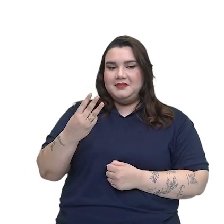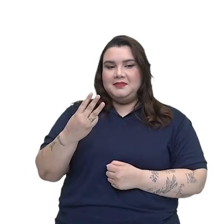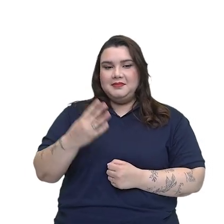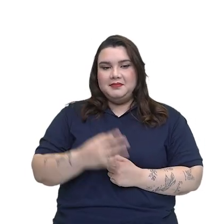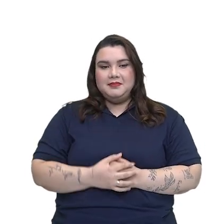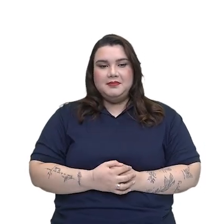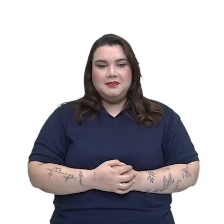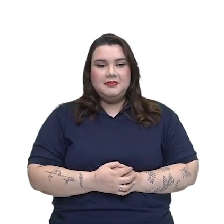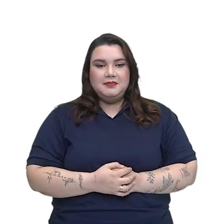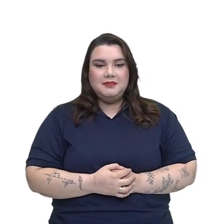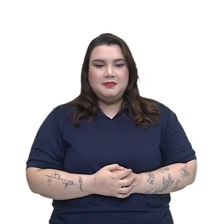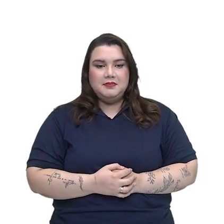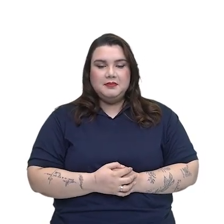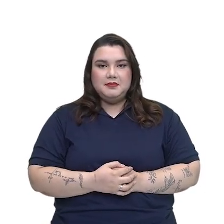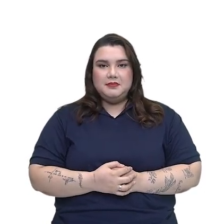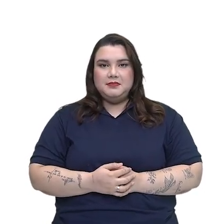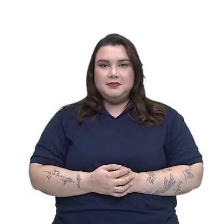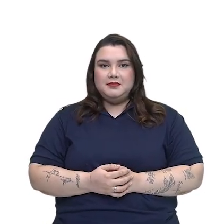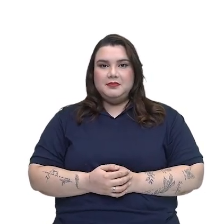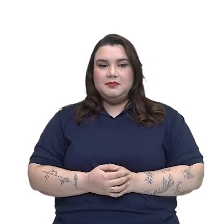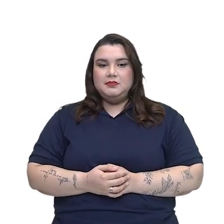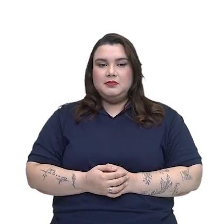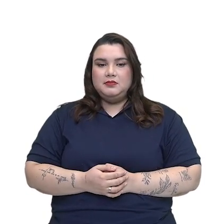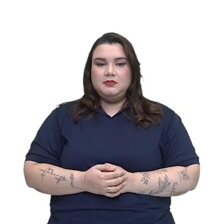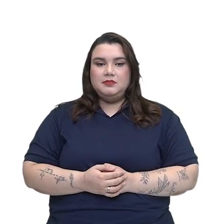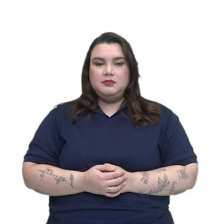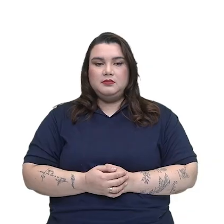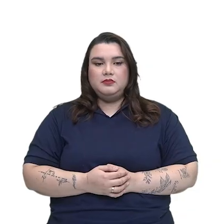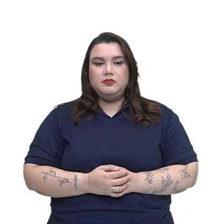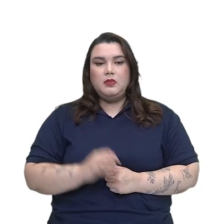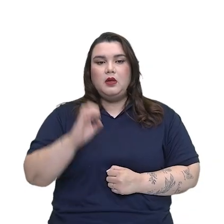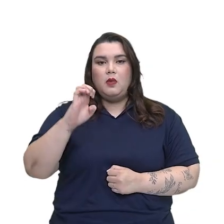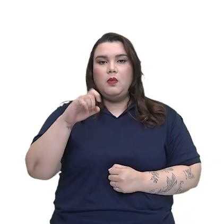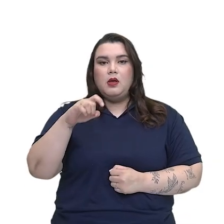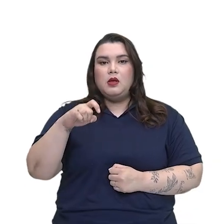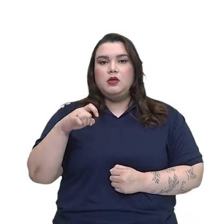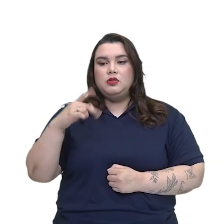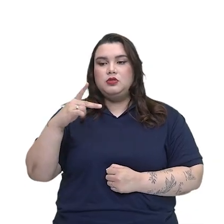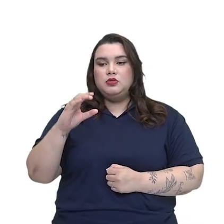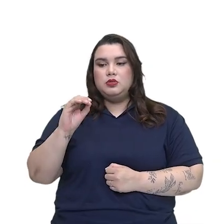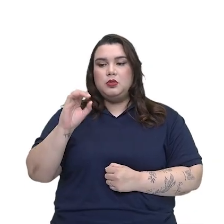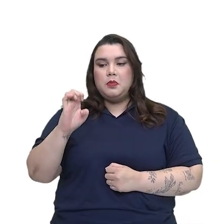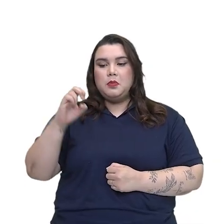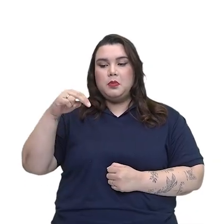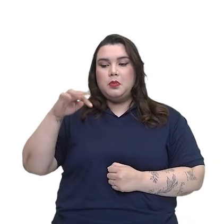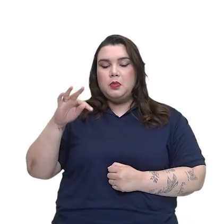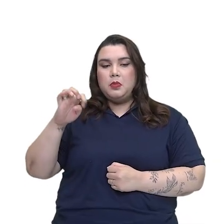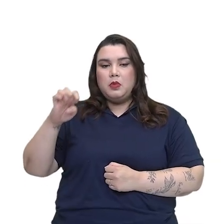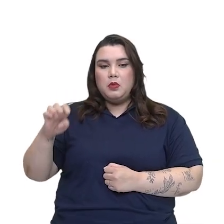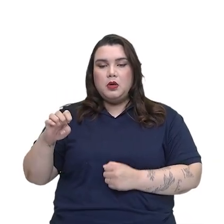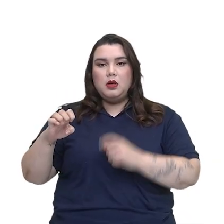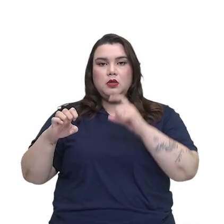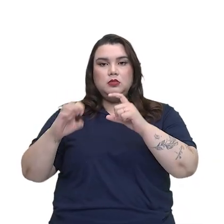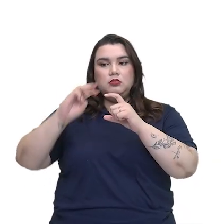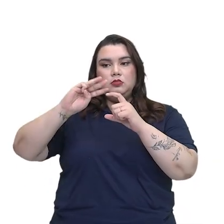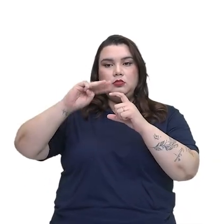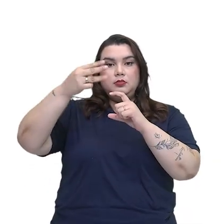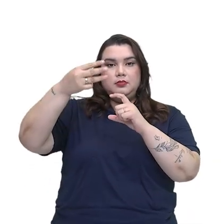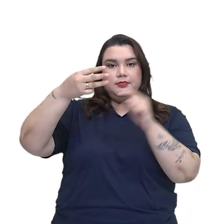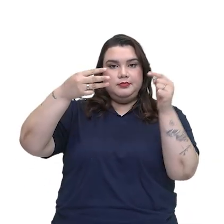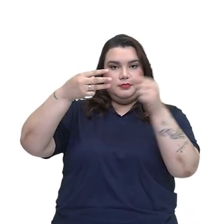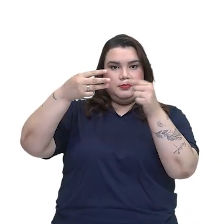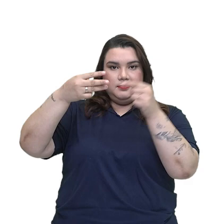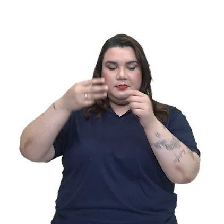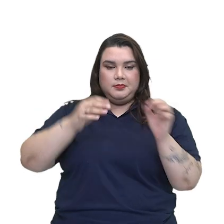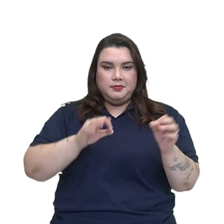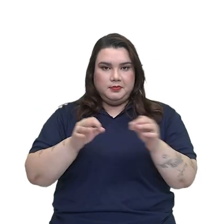0,3. É a base da minha potência. Quem é o expoente? O expoente é o